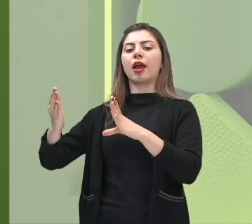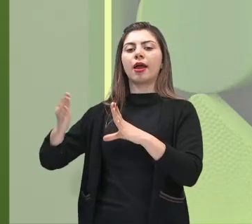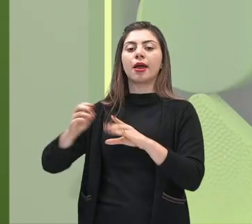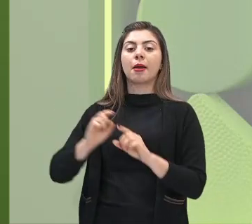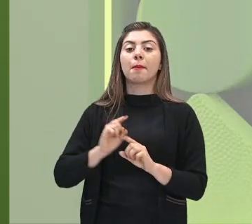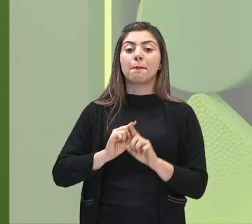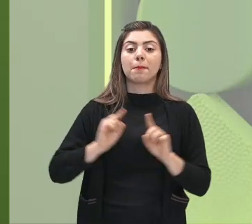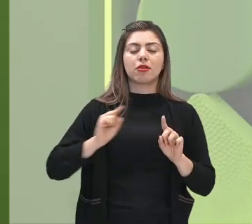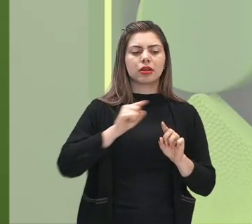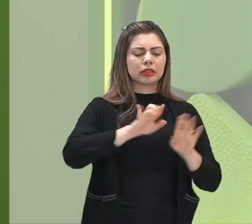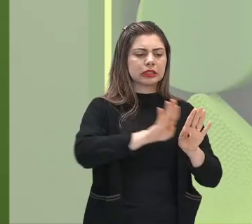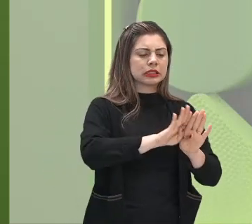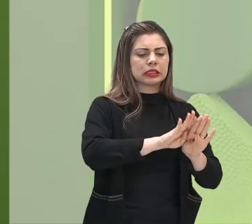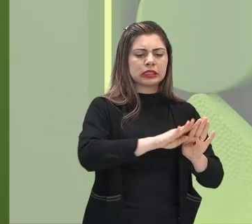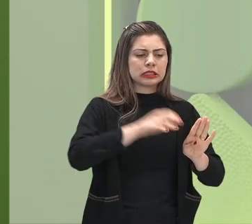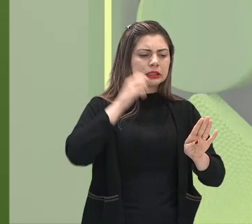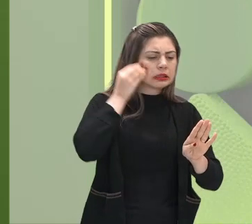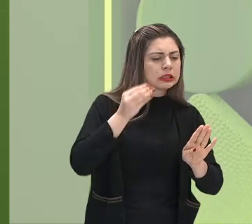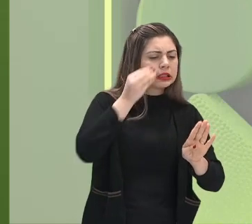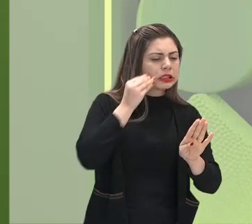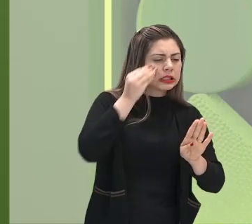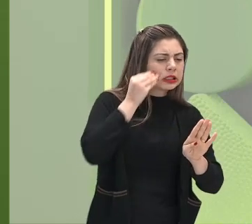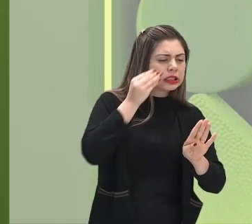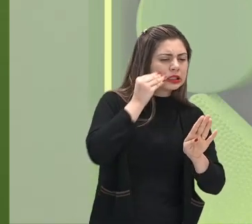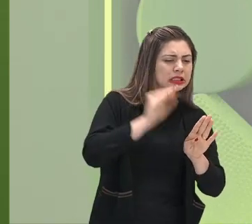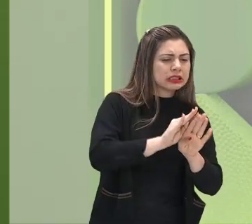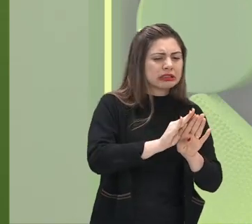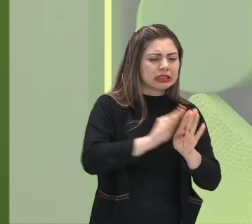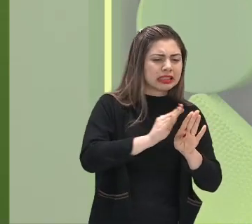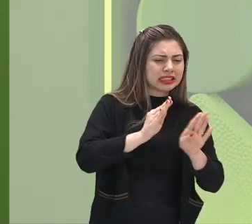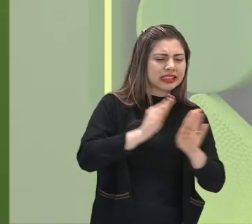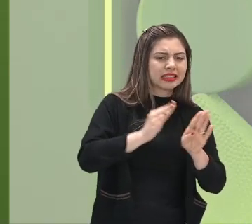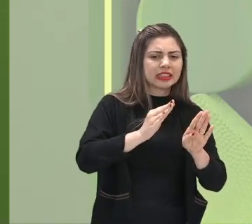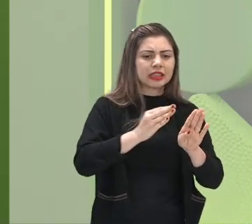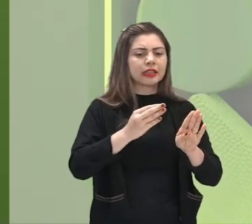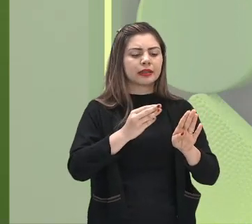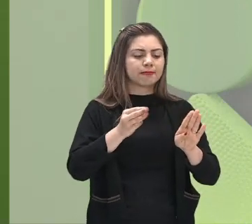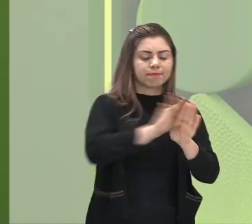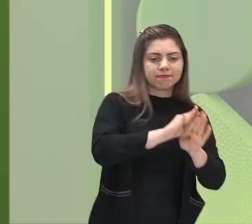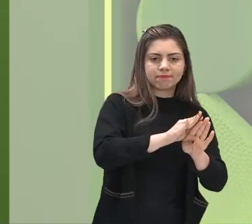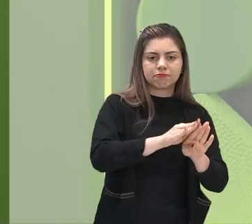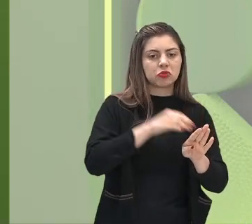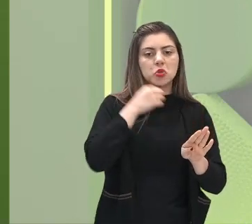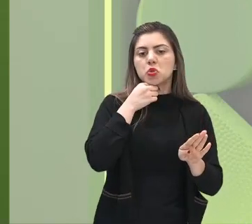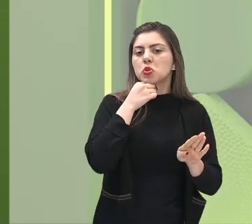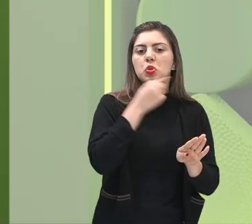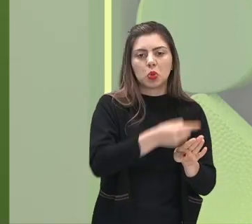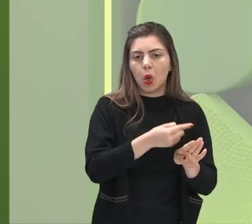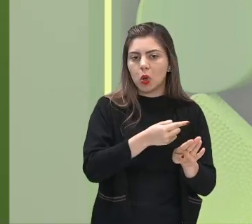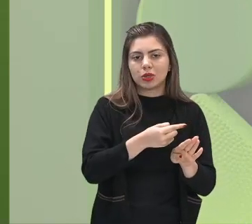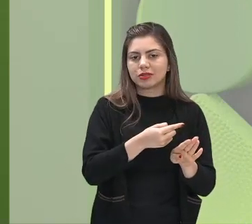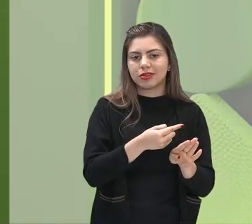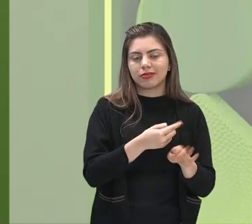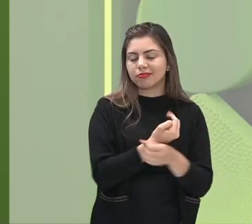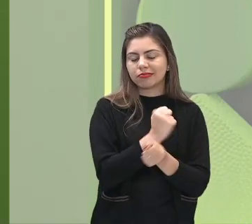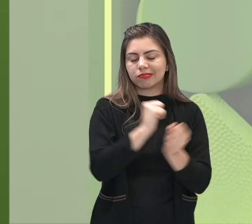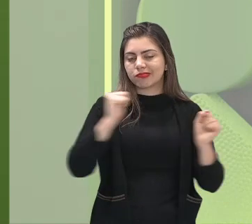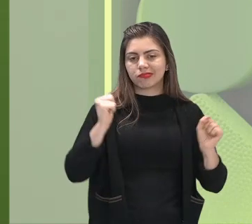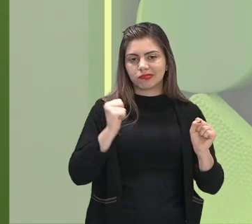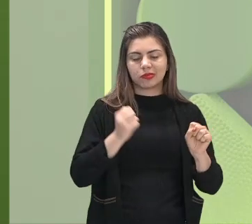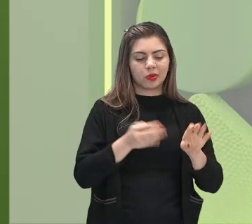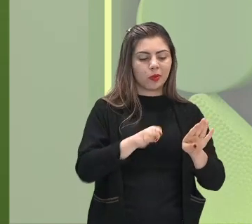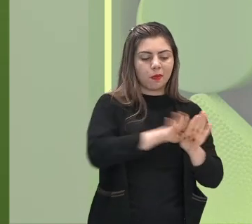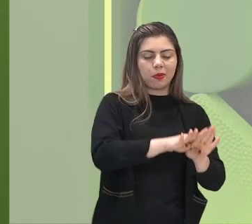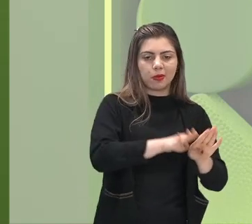pessoa puxa, consegue até separar, mas quando para de colocar força, ele volta de novo. Ele agarra novamente, o ímã se gruda